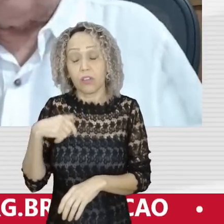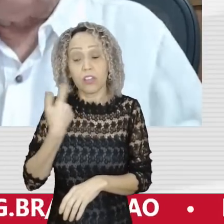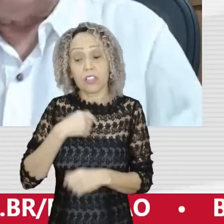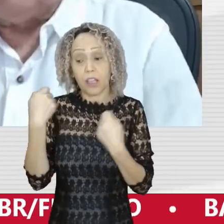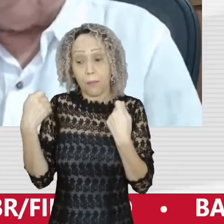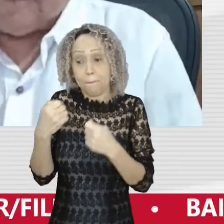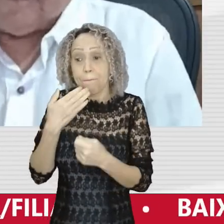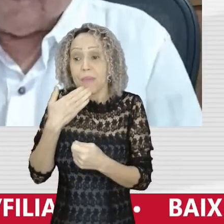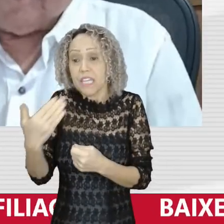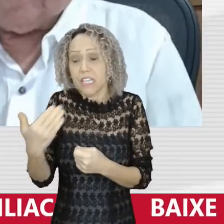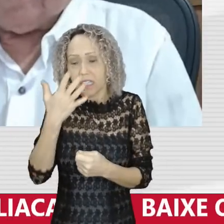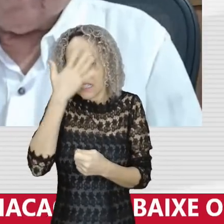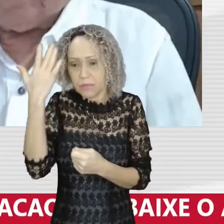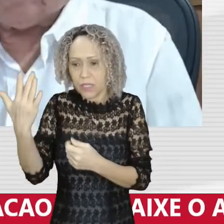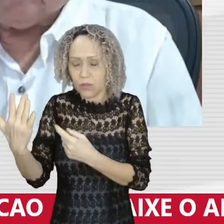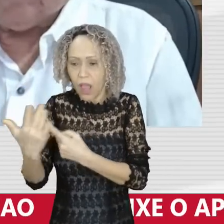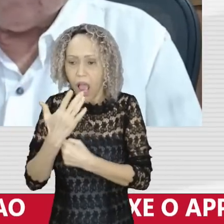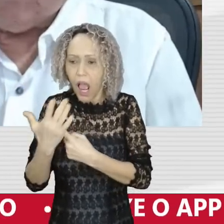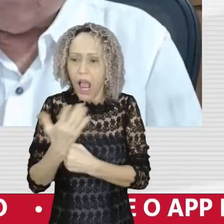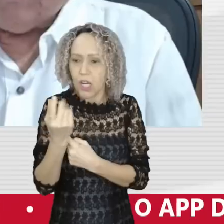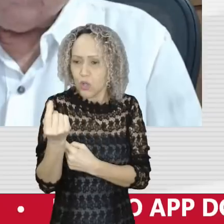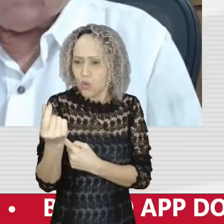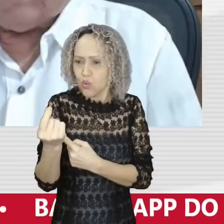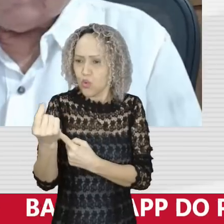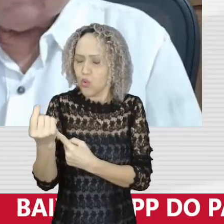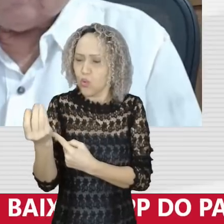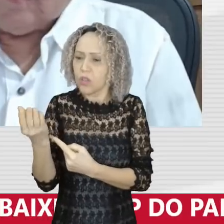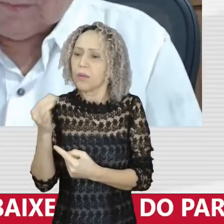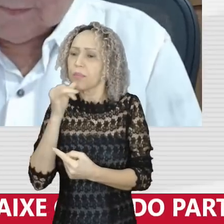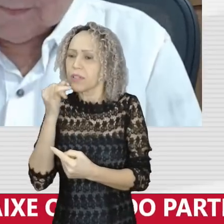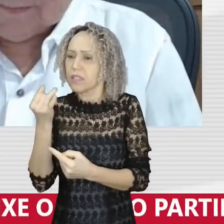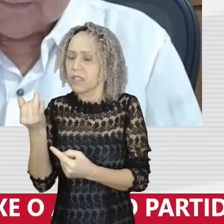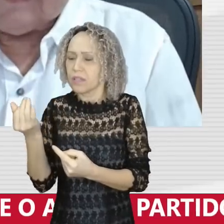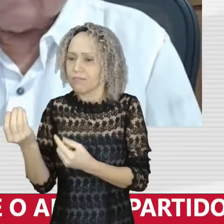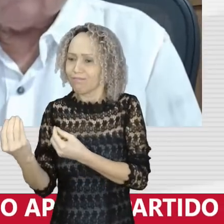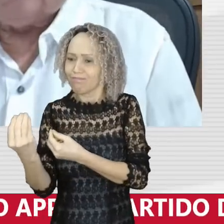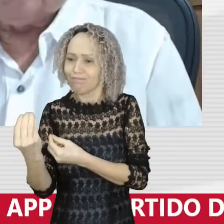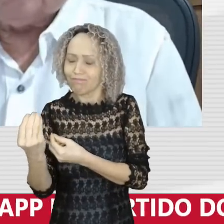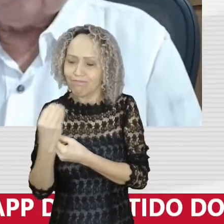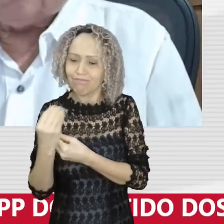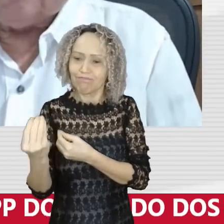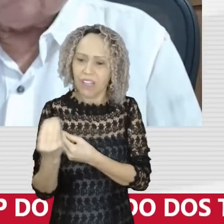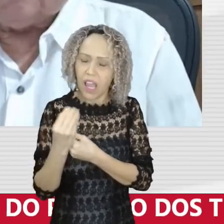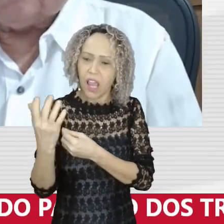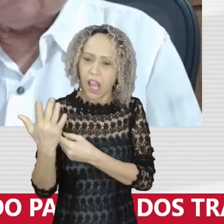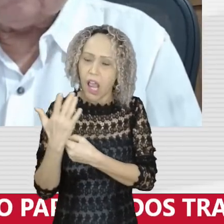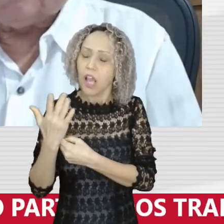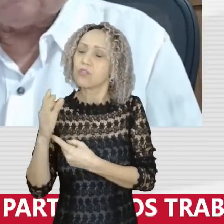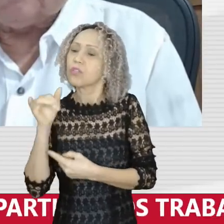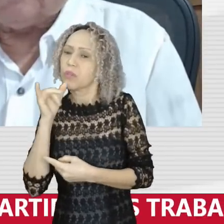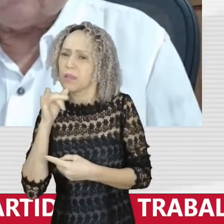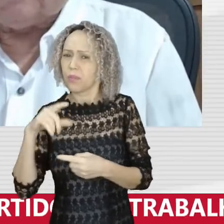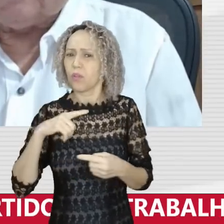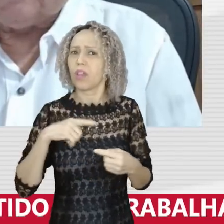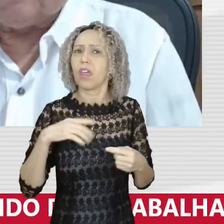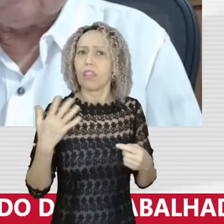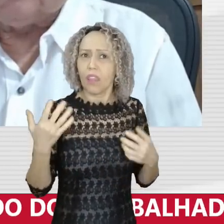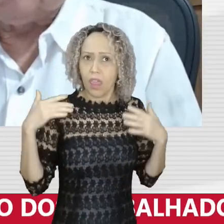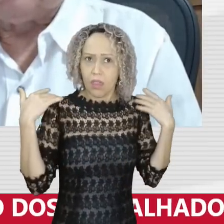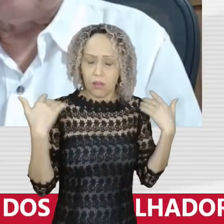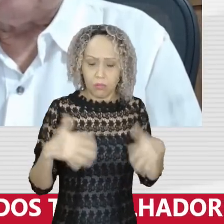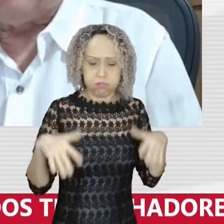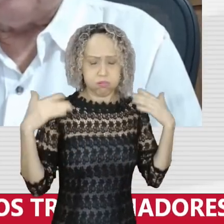um pouquinho, você vai ajudar quem está com disposição de vir para a posse, vai ajudar nas despesas, porque é uma baita estrutura